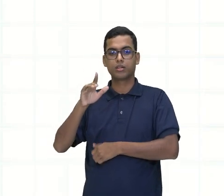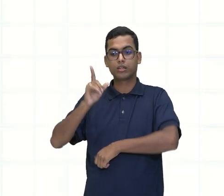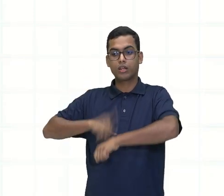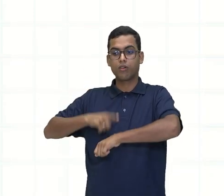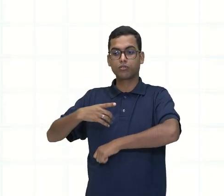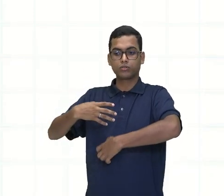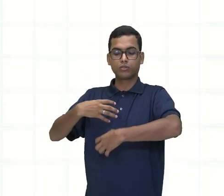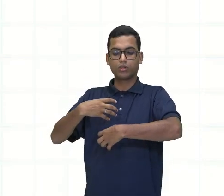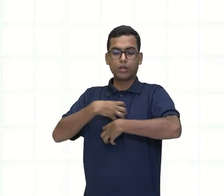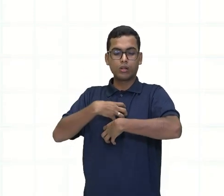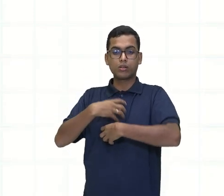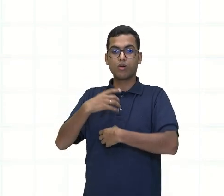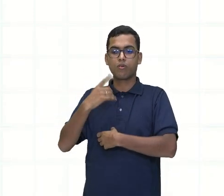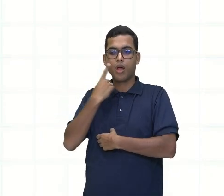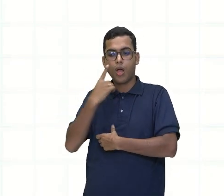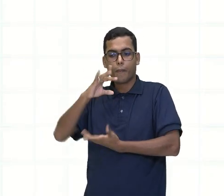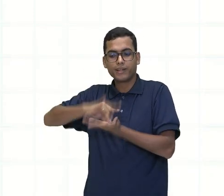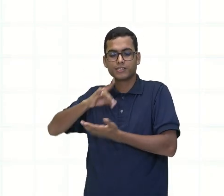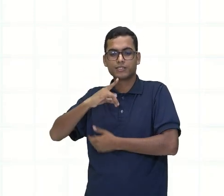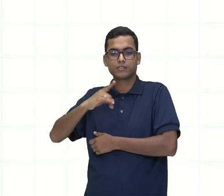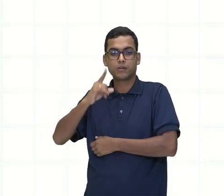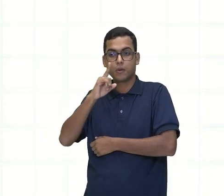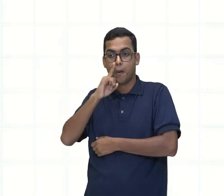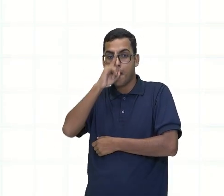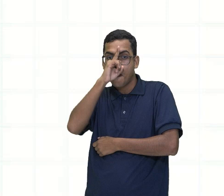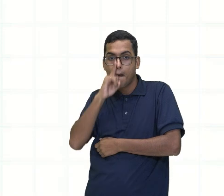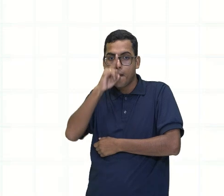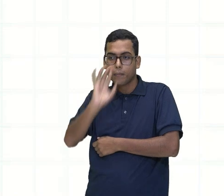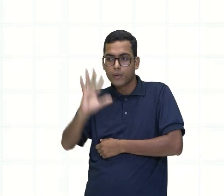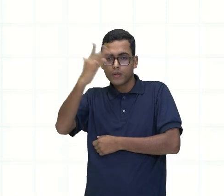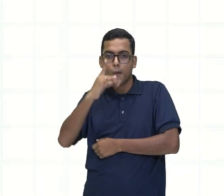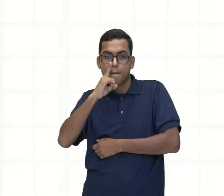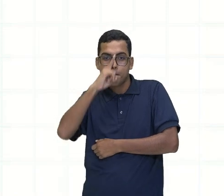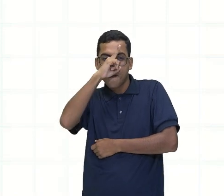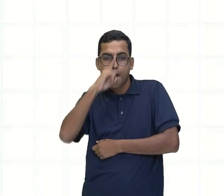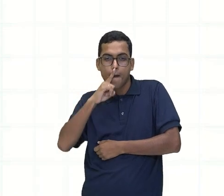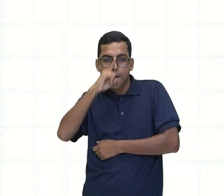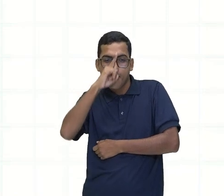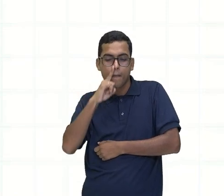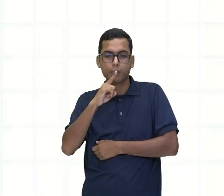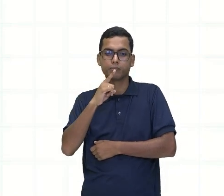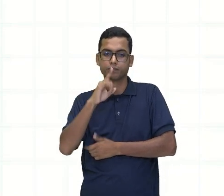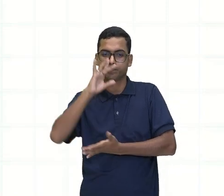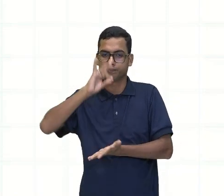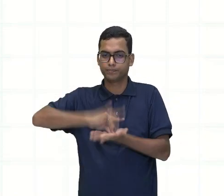com função de objeto? She helped children by rescuing